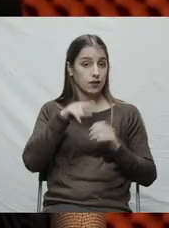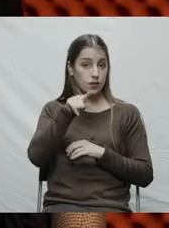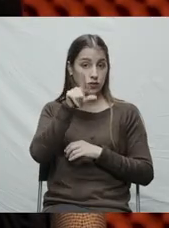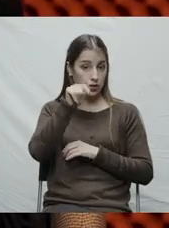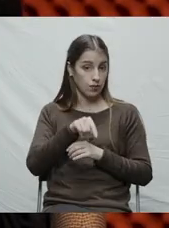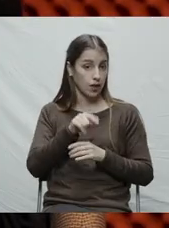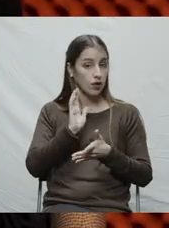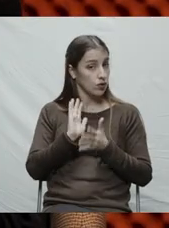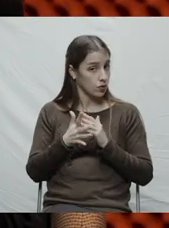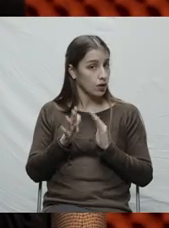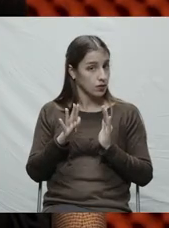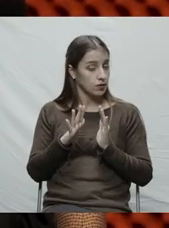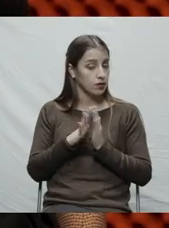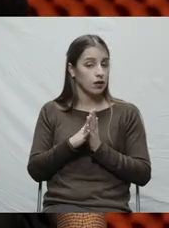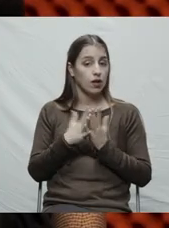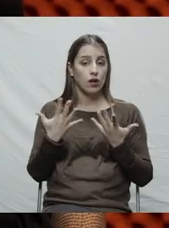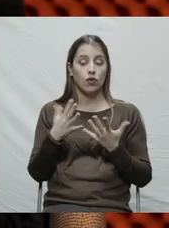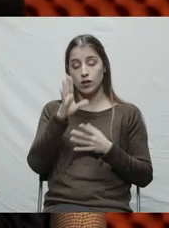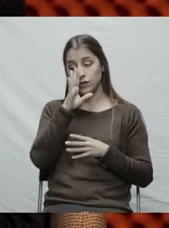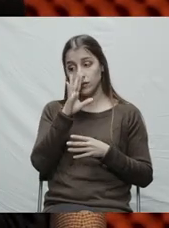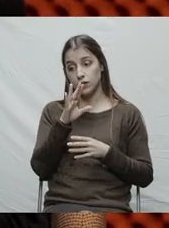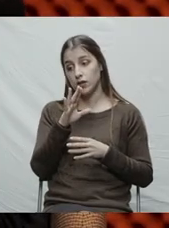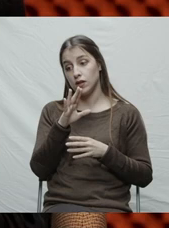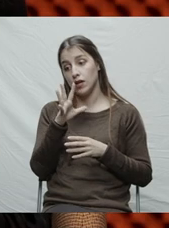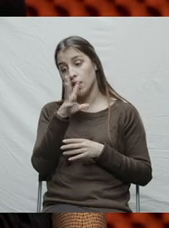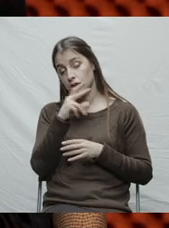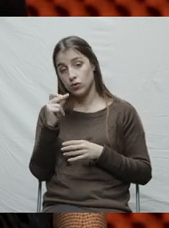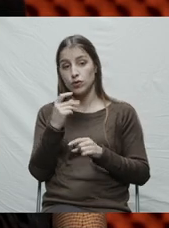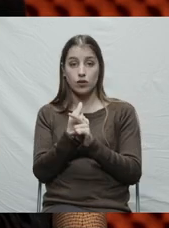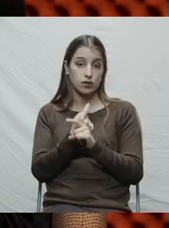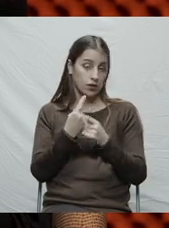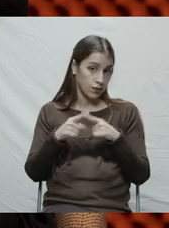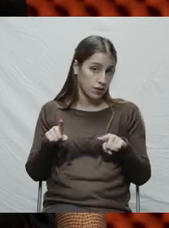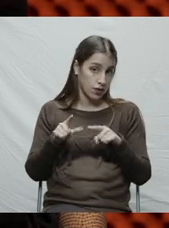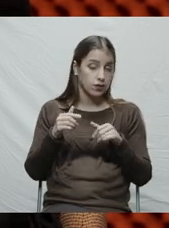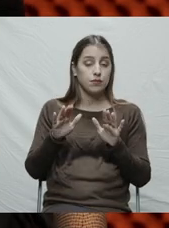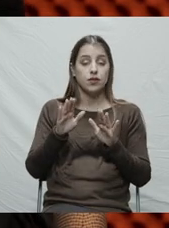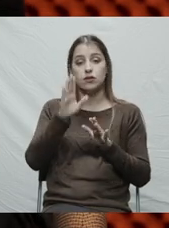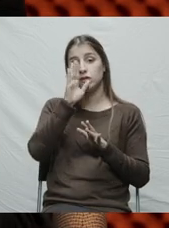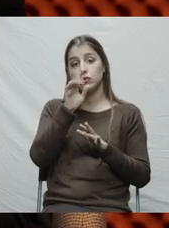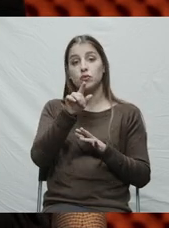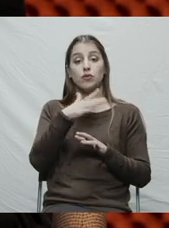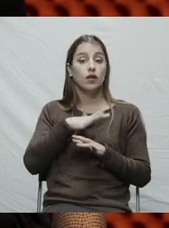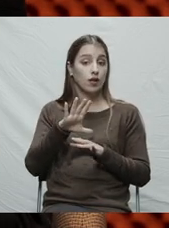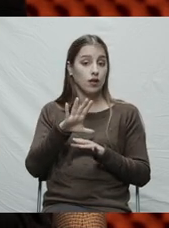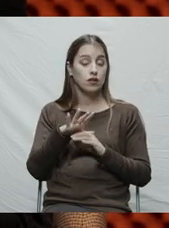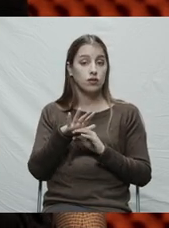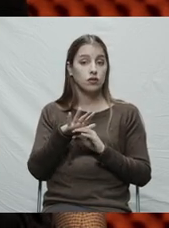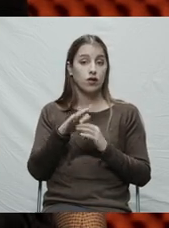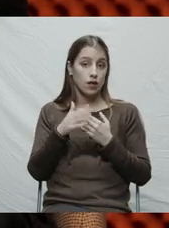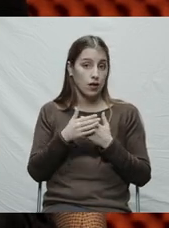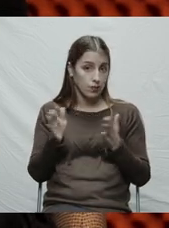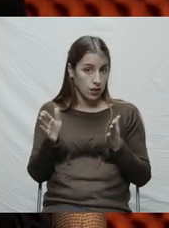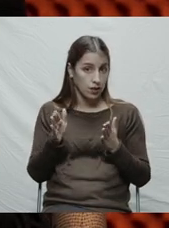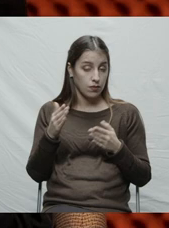para presente. Um treino de um bailarino. Claro, claro. Se fosse um ator, a coisa era diferente. Sim. Mas se tu queres